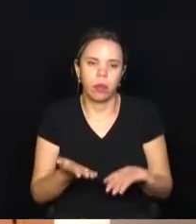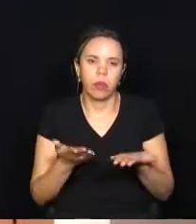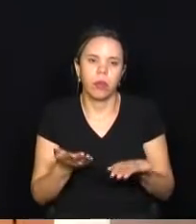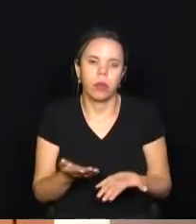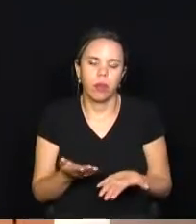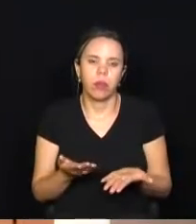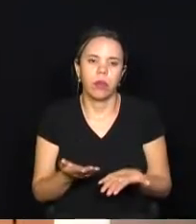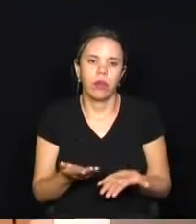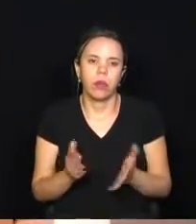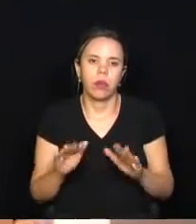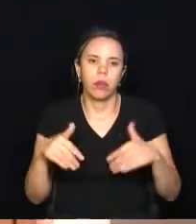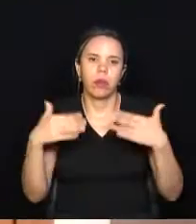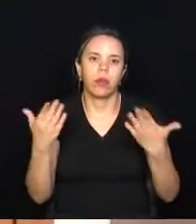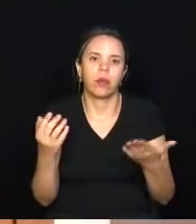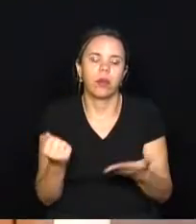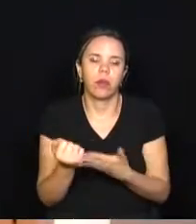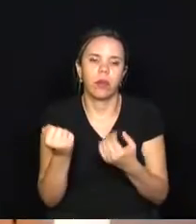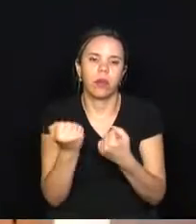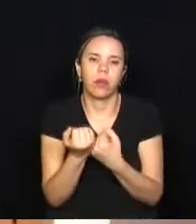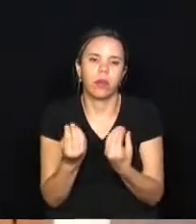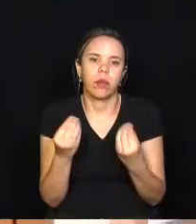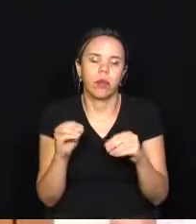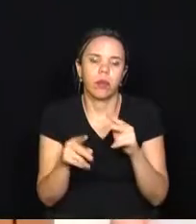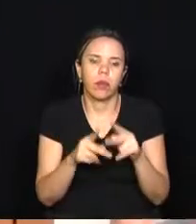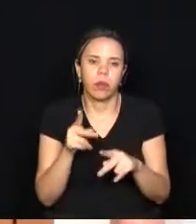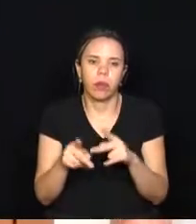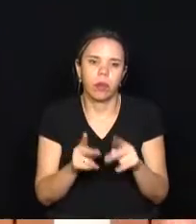condições externas para que se coloque, né,